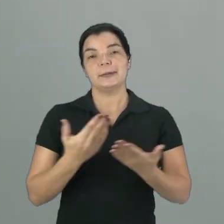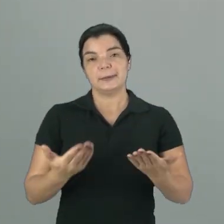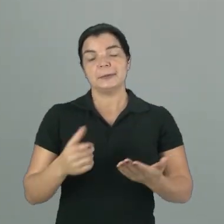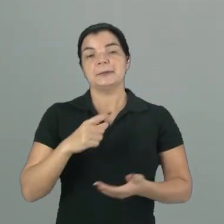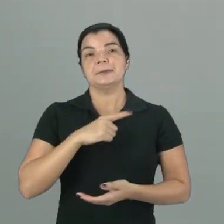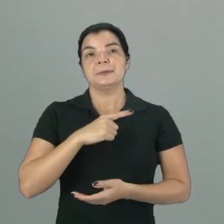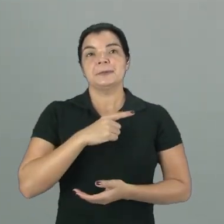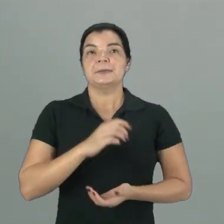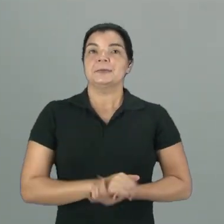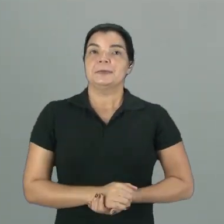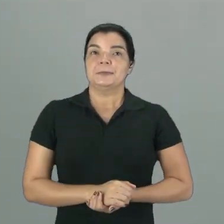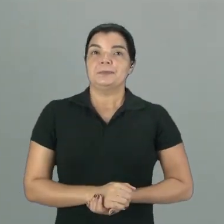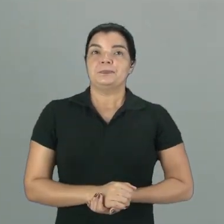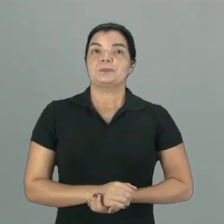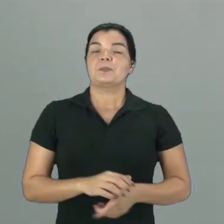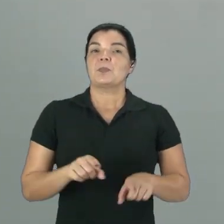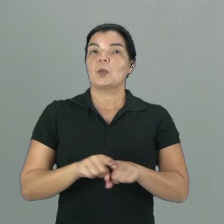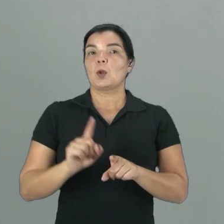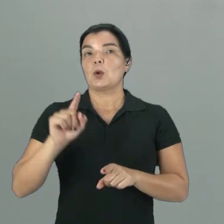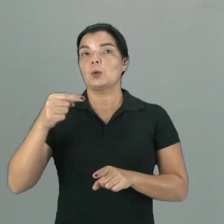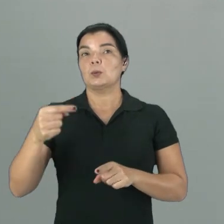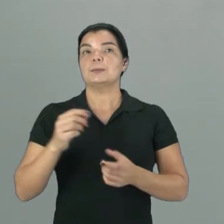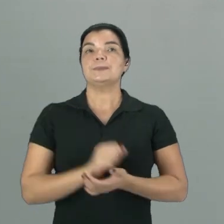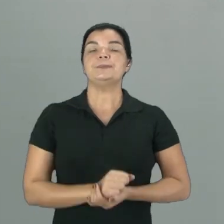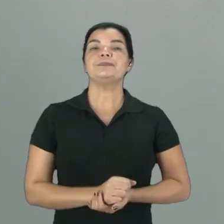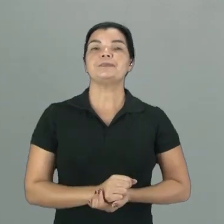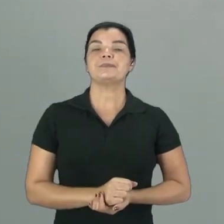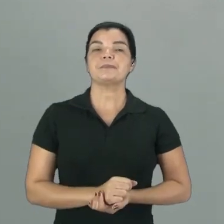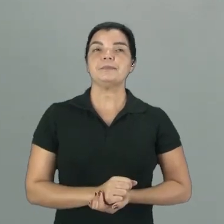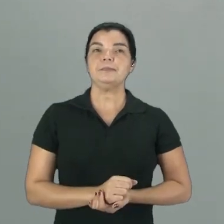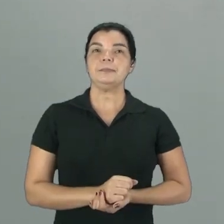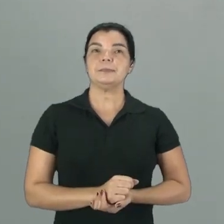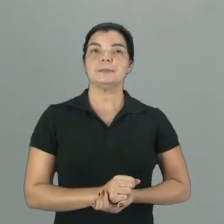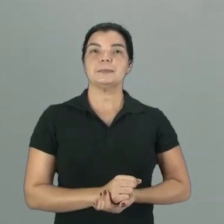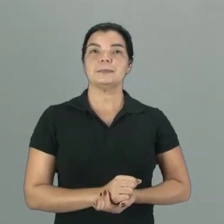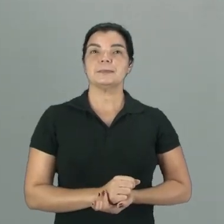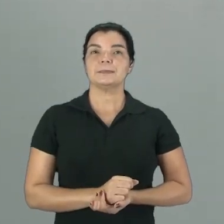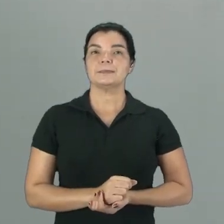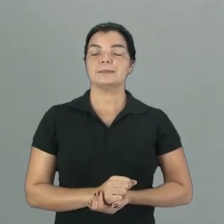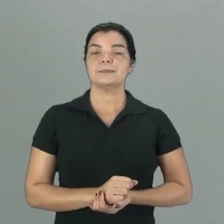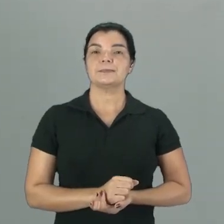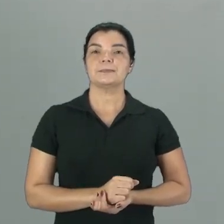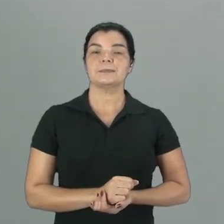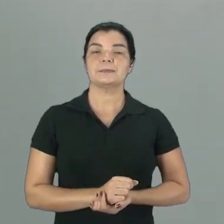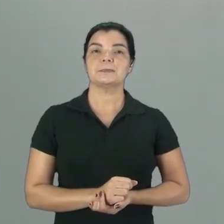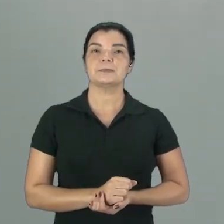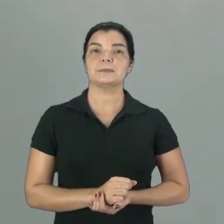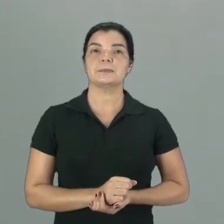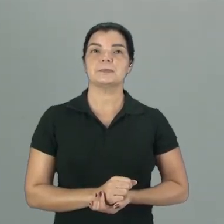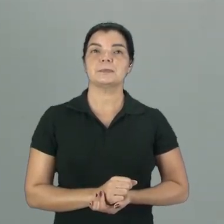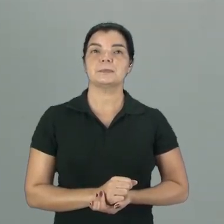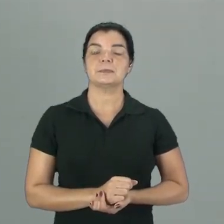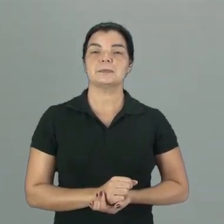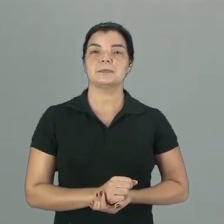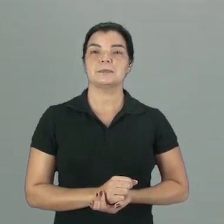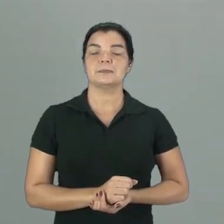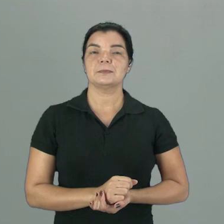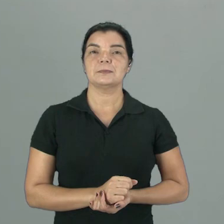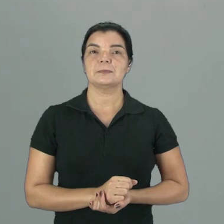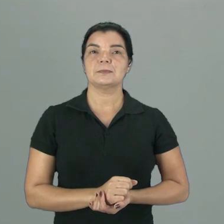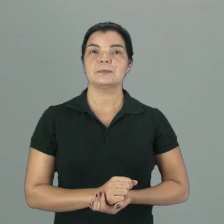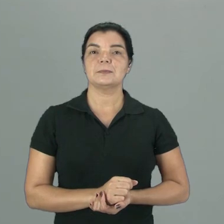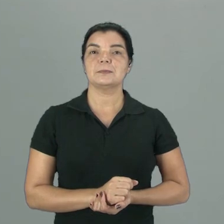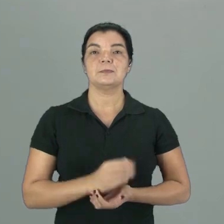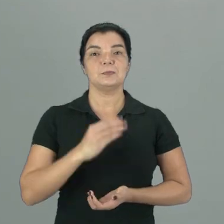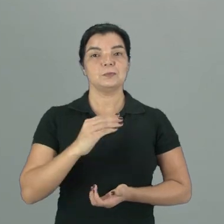tem chubby, que é fofinho, overweight, acima do peso, thin, magro, e slim, também